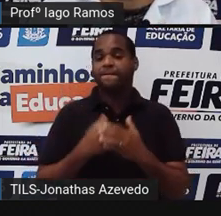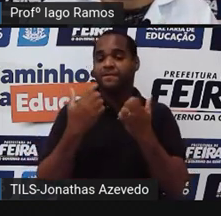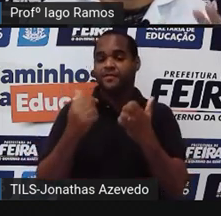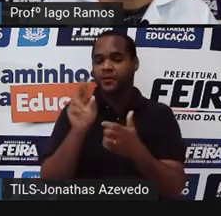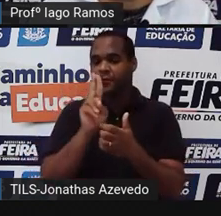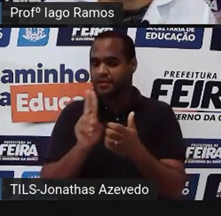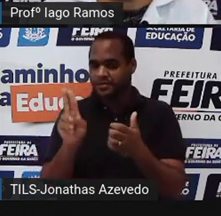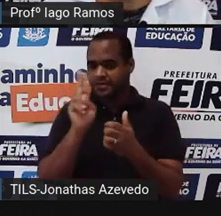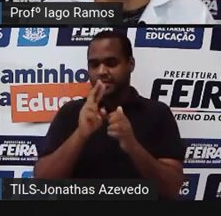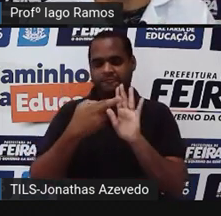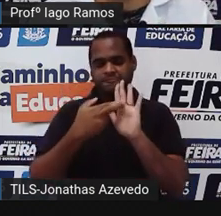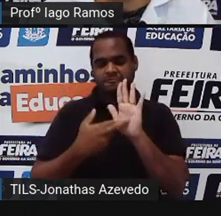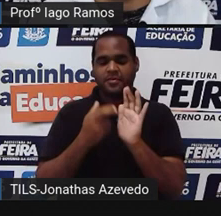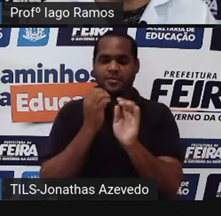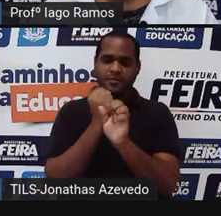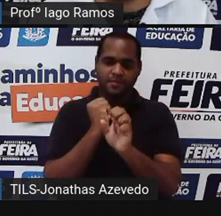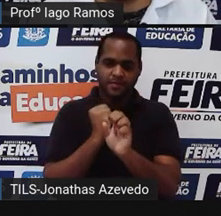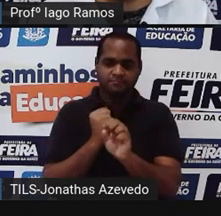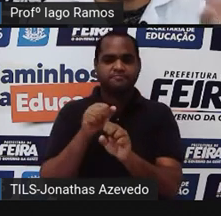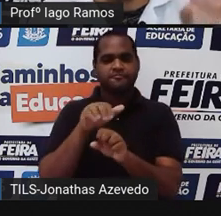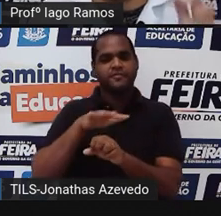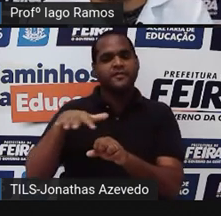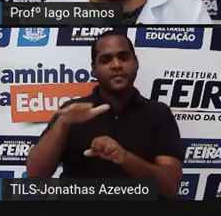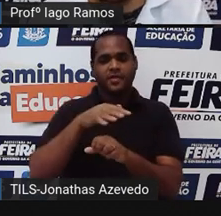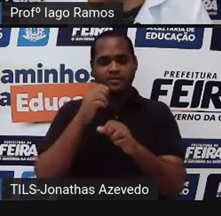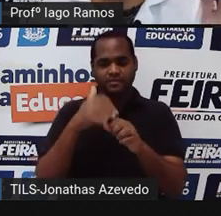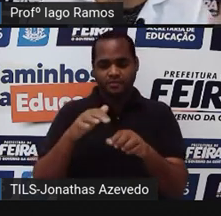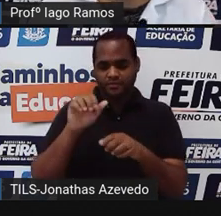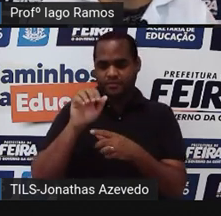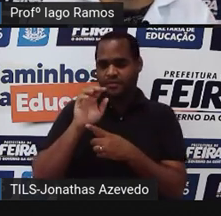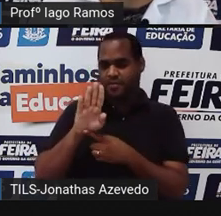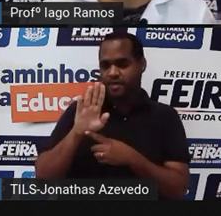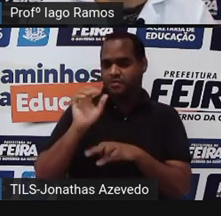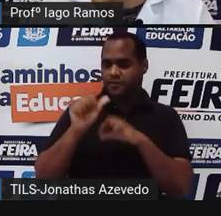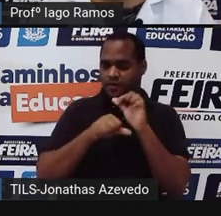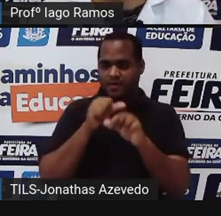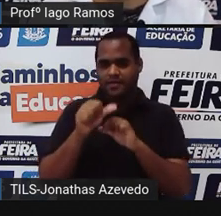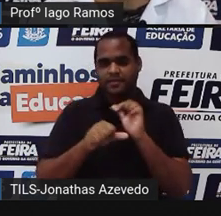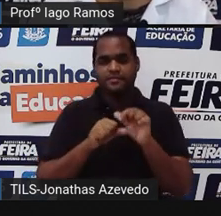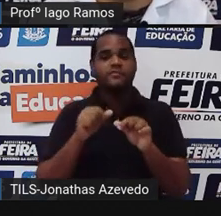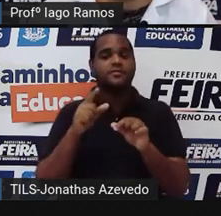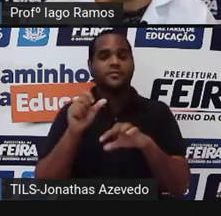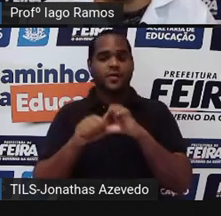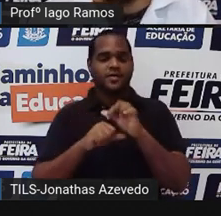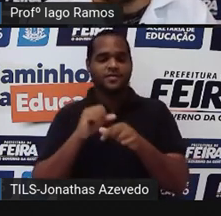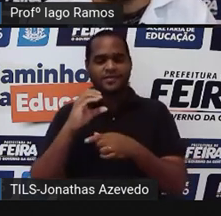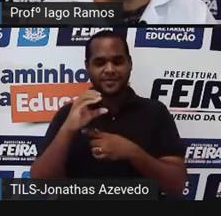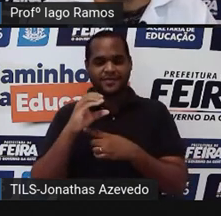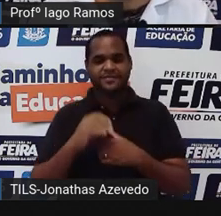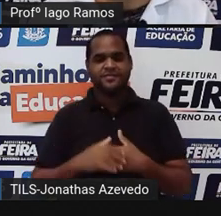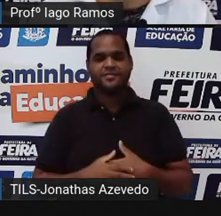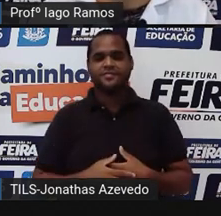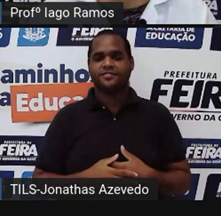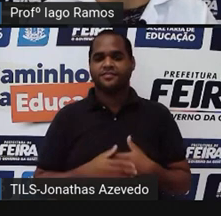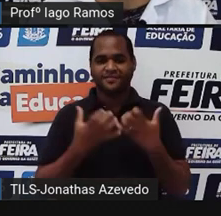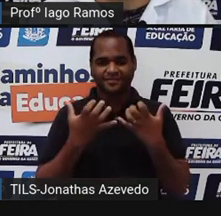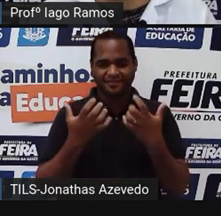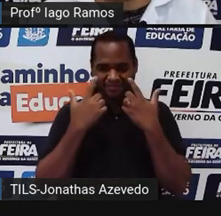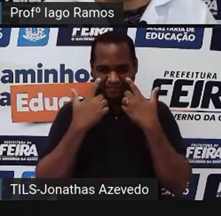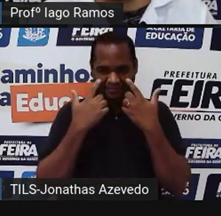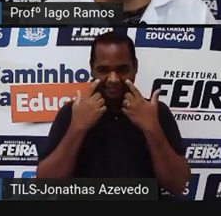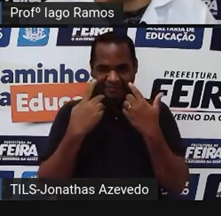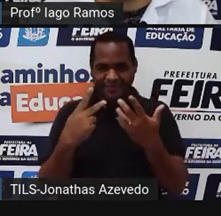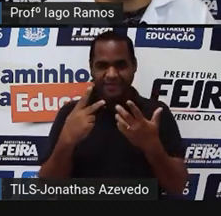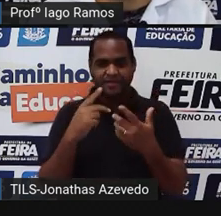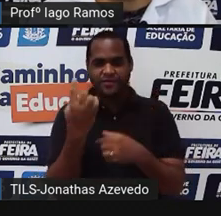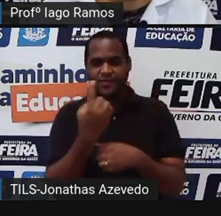essa regrinha da soma e do produto. A soma, o oposto de B, o produto, o coeficiente C, tá bom? Então eu quero que você tente fazer essa